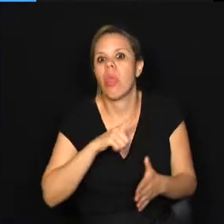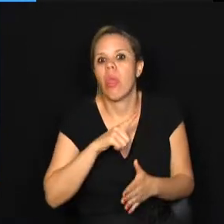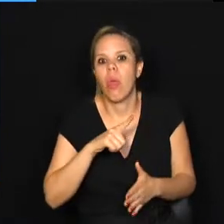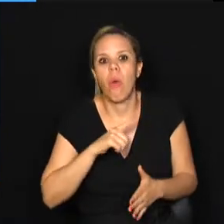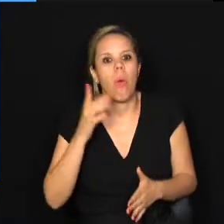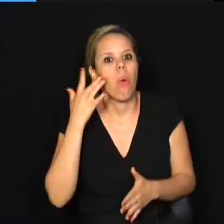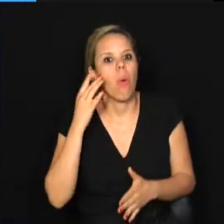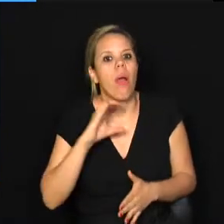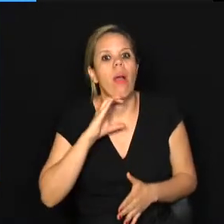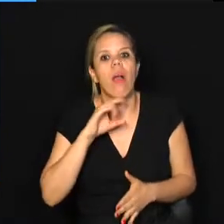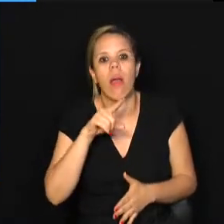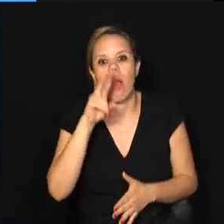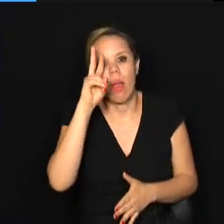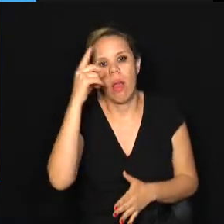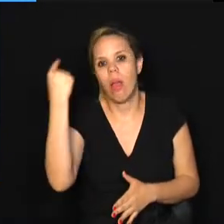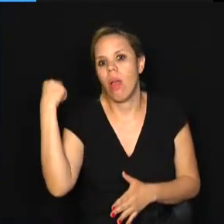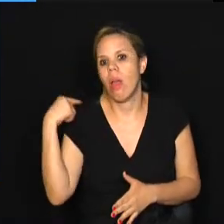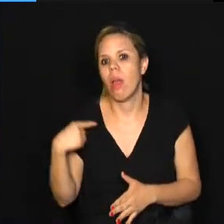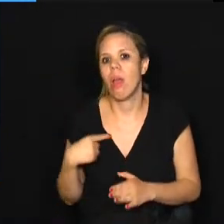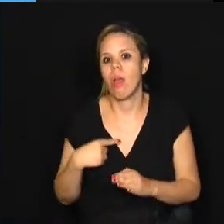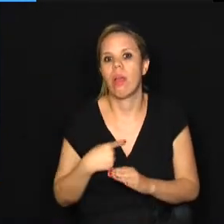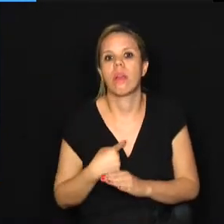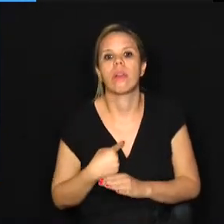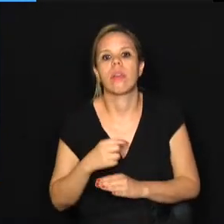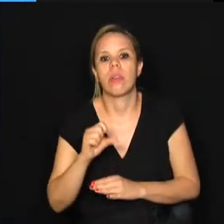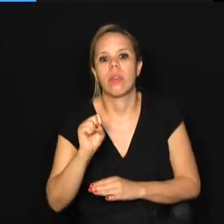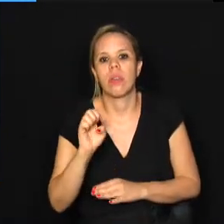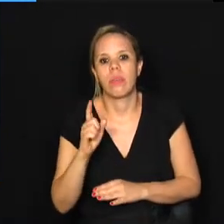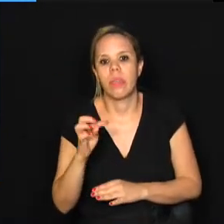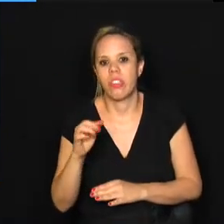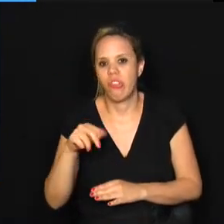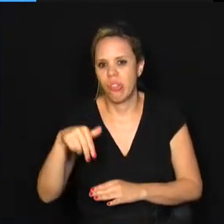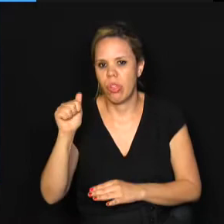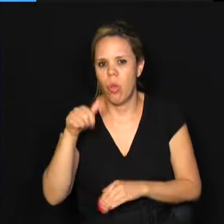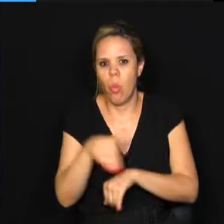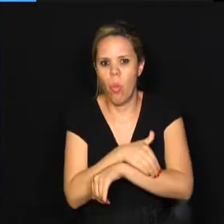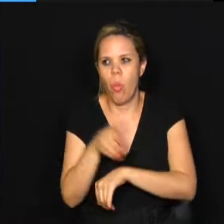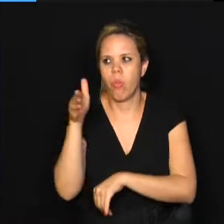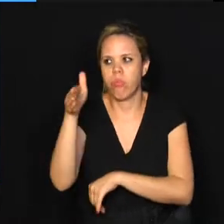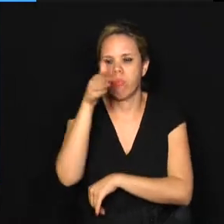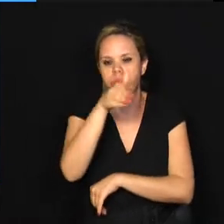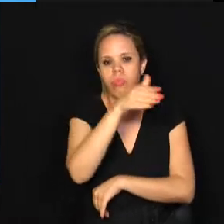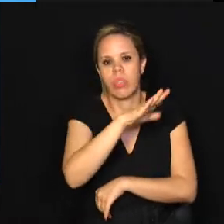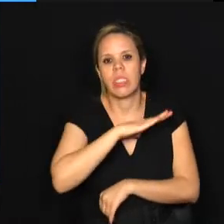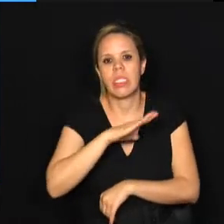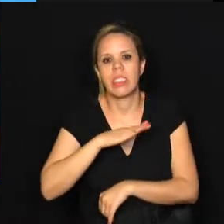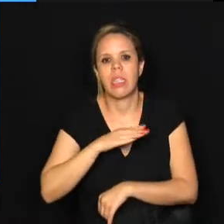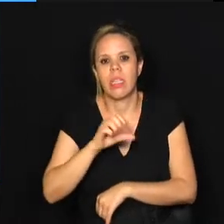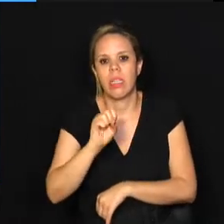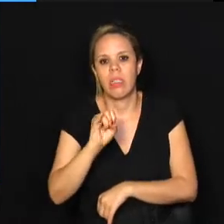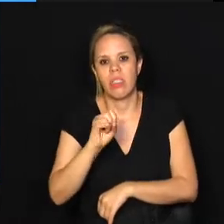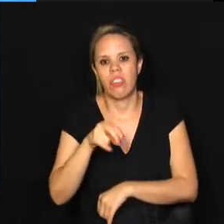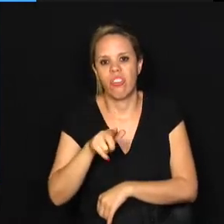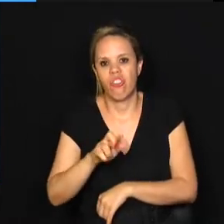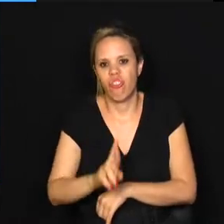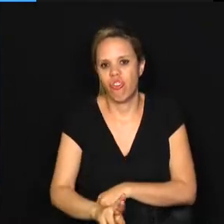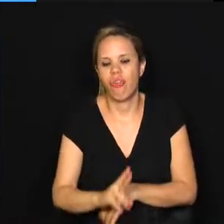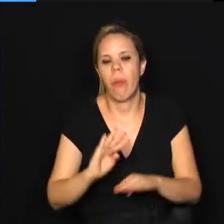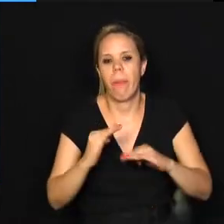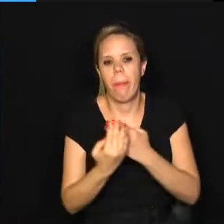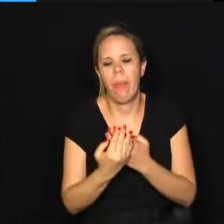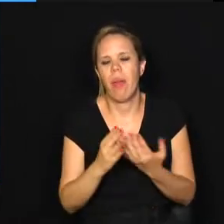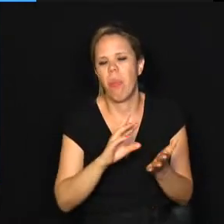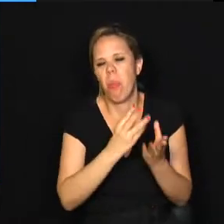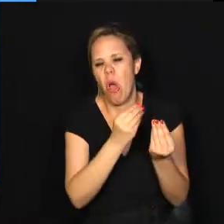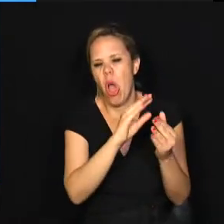Carlão lembra, junto com a Sebastiana, andamos rua a rua dentro desses bairros, Cidade Cinja, Vila Diva, Itaguaçu, Campo Belo,